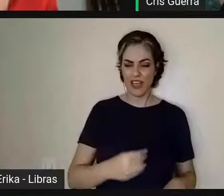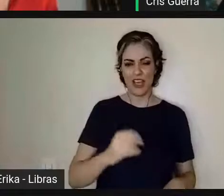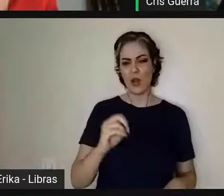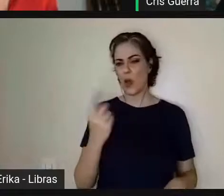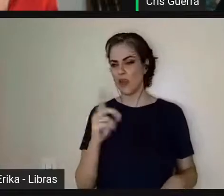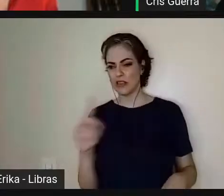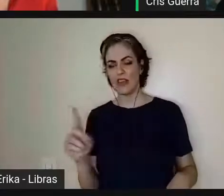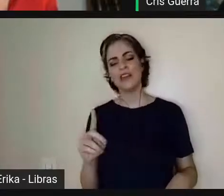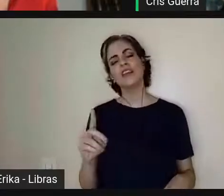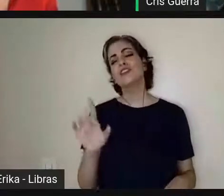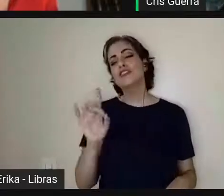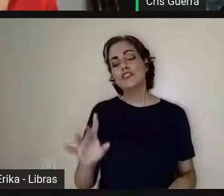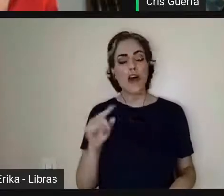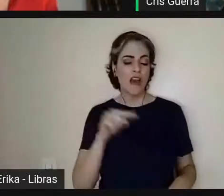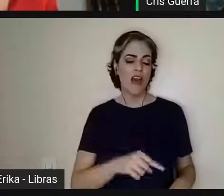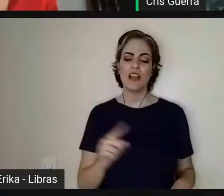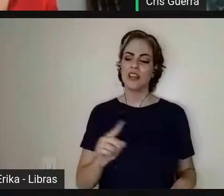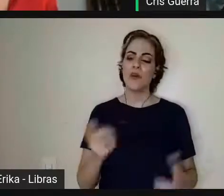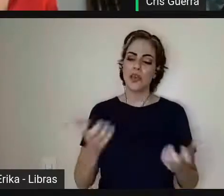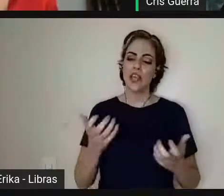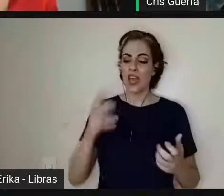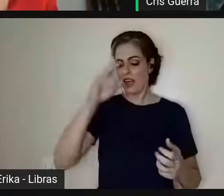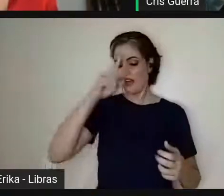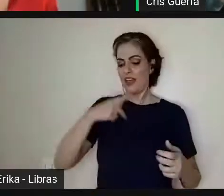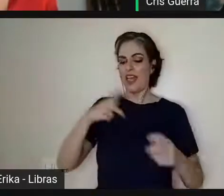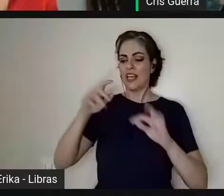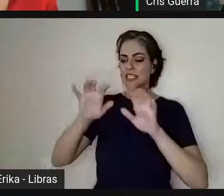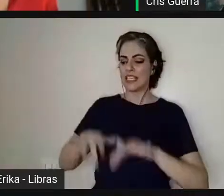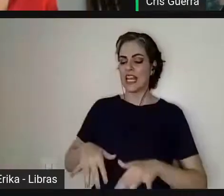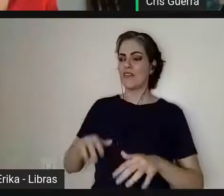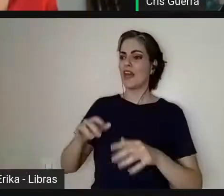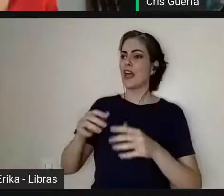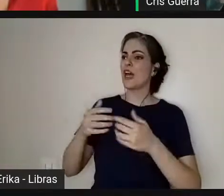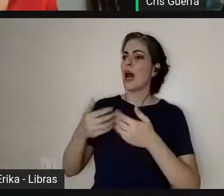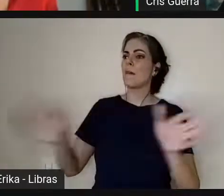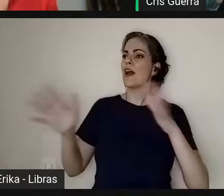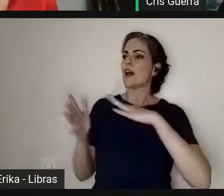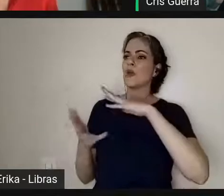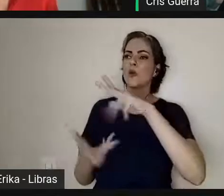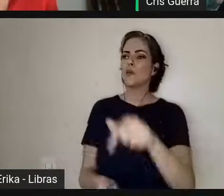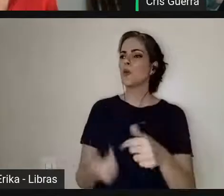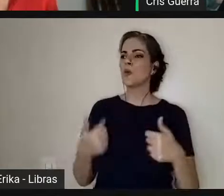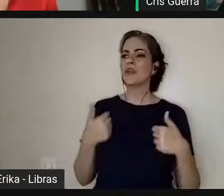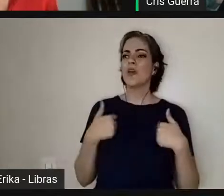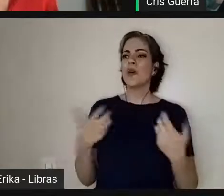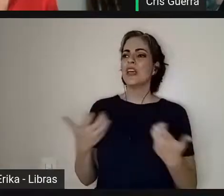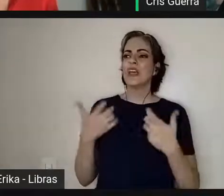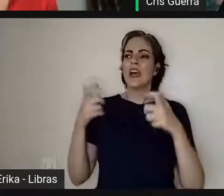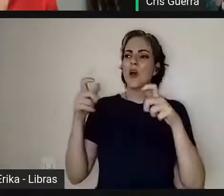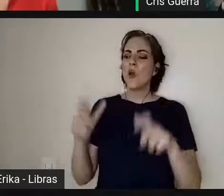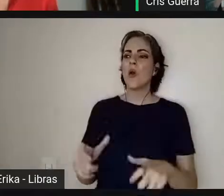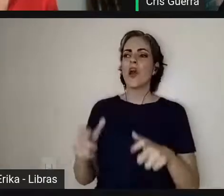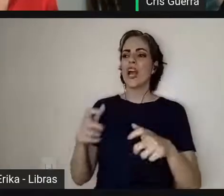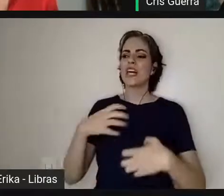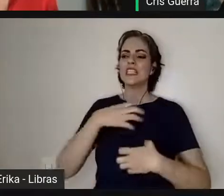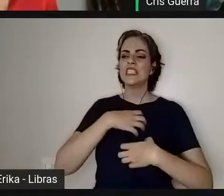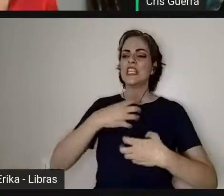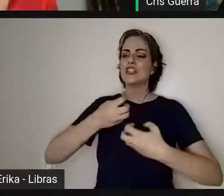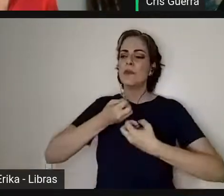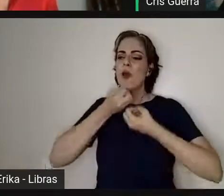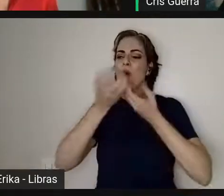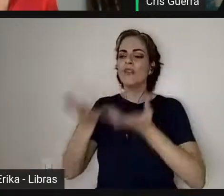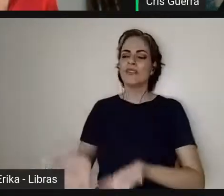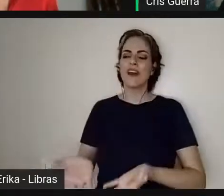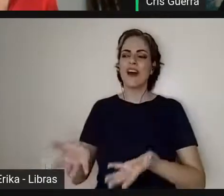querendo escrever para nós, para o mundo. Eu acho que era um lugar onde eu queria colocar os sentimentos que eu tinha e